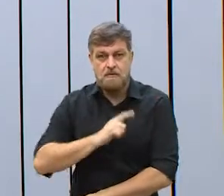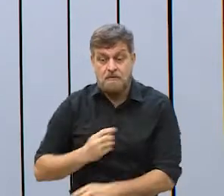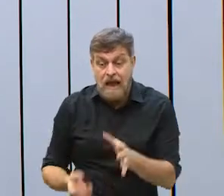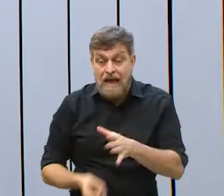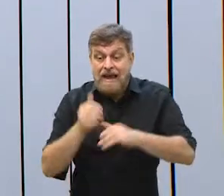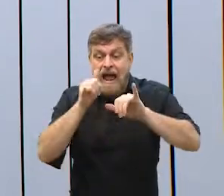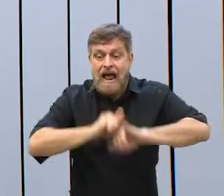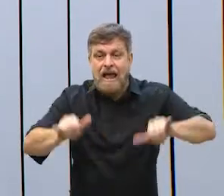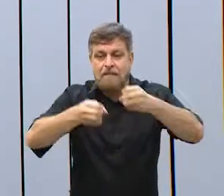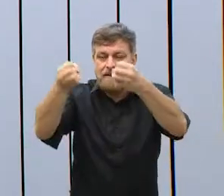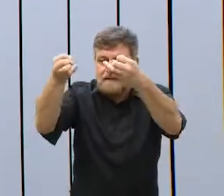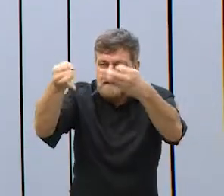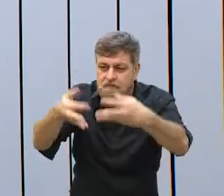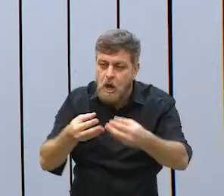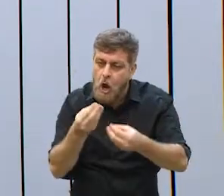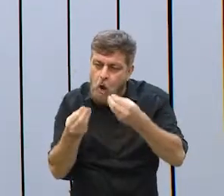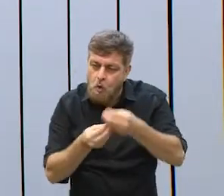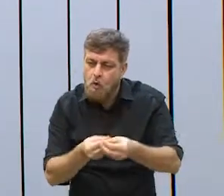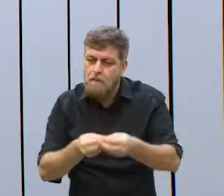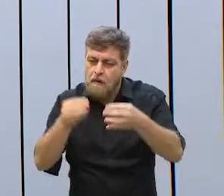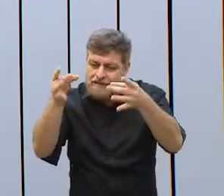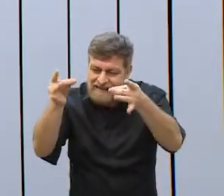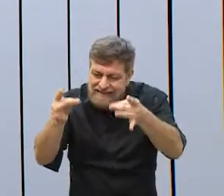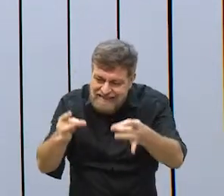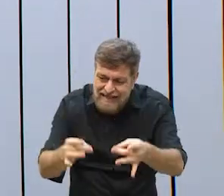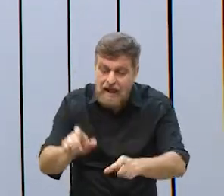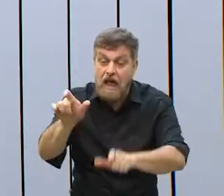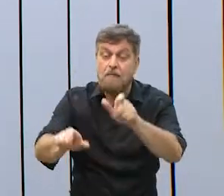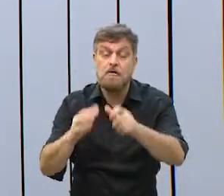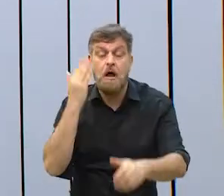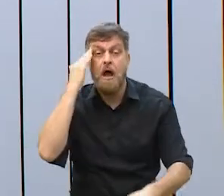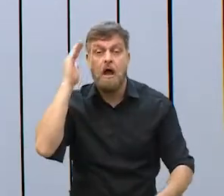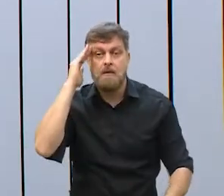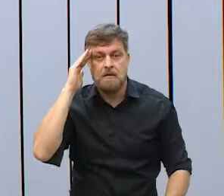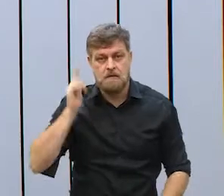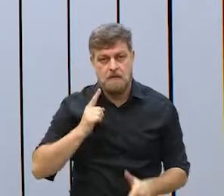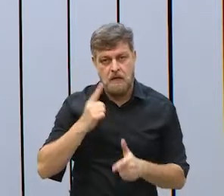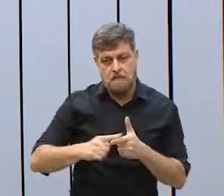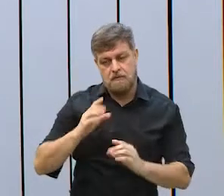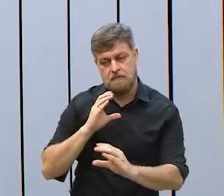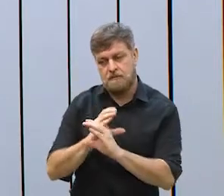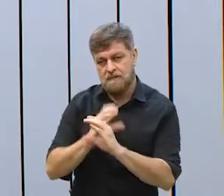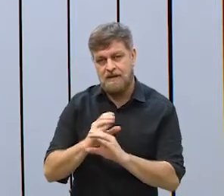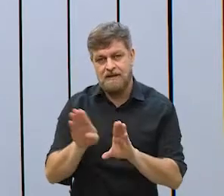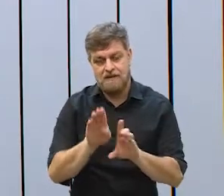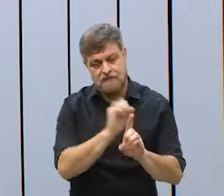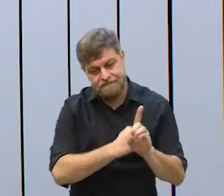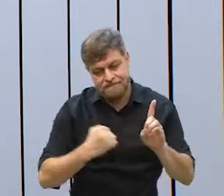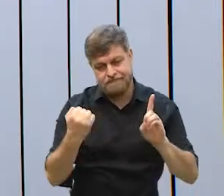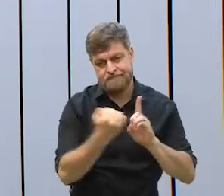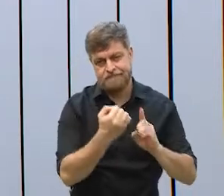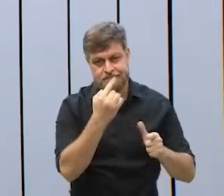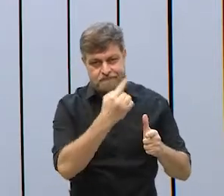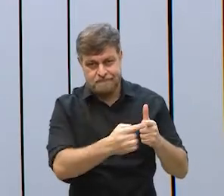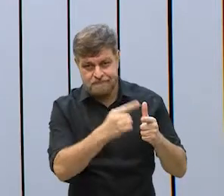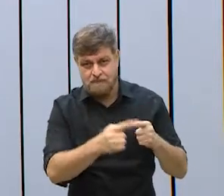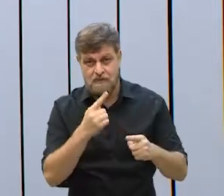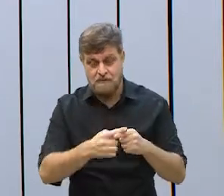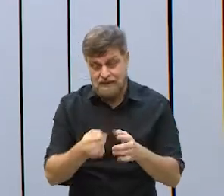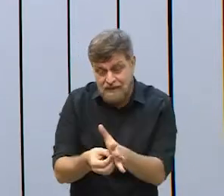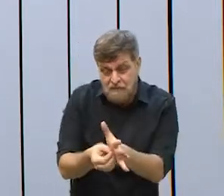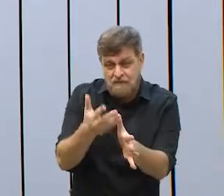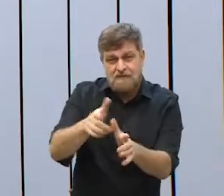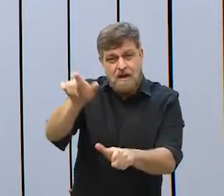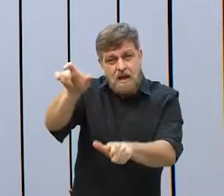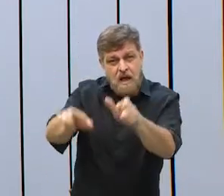campanhas explicando, bem didática, tá bom? E nós temos esse problema, além dos problemas sociais, porque muitas vezes a